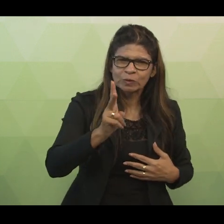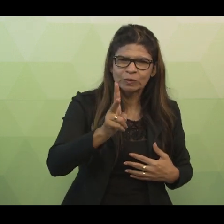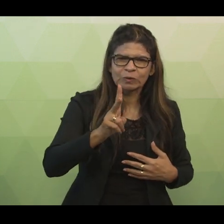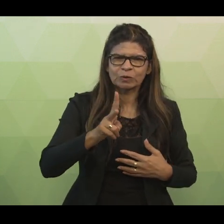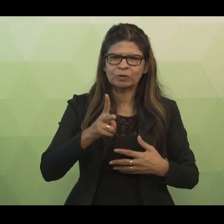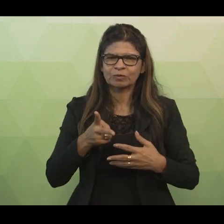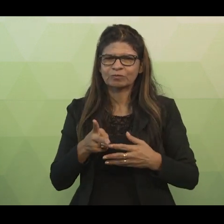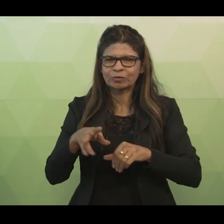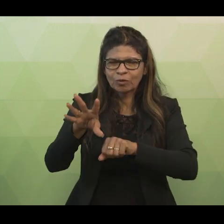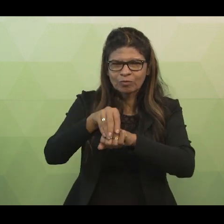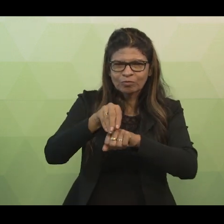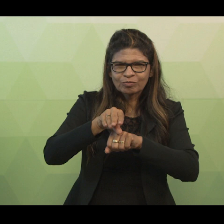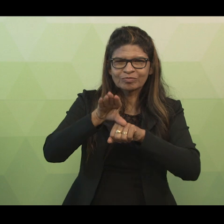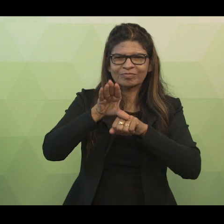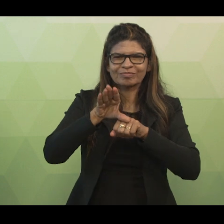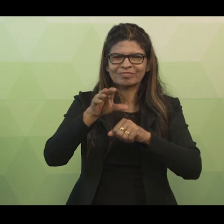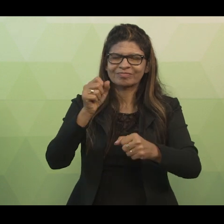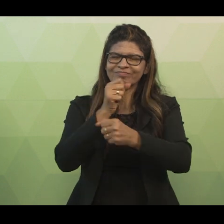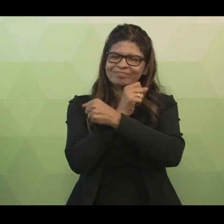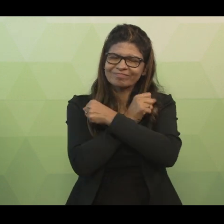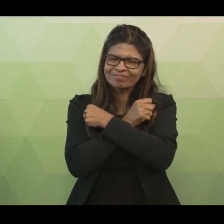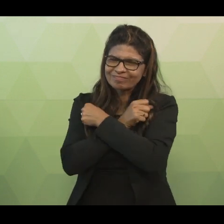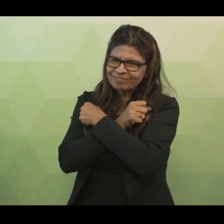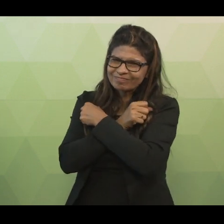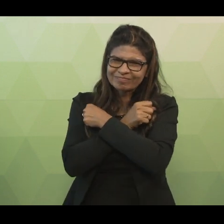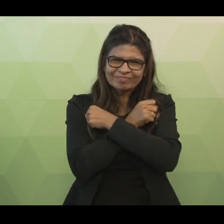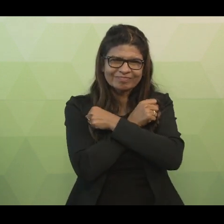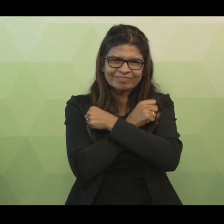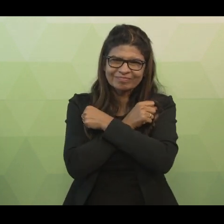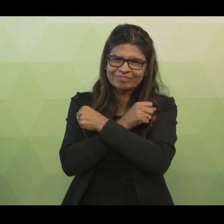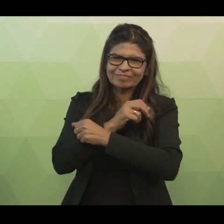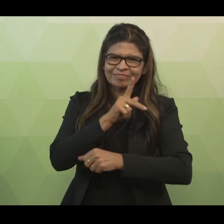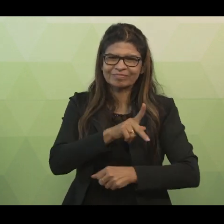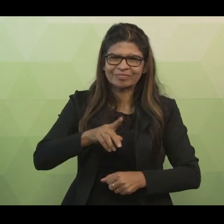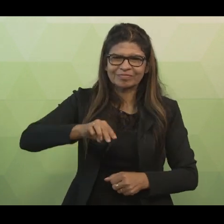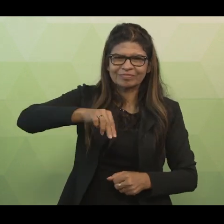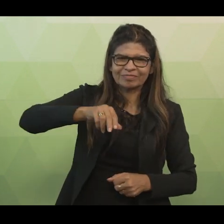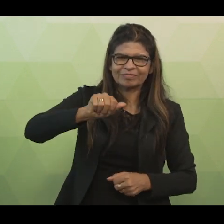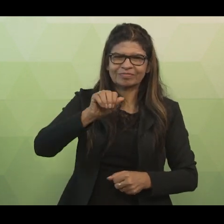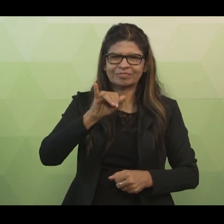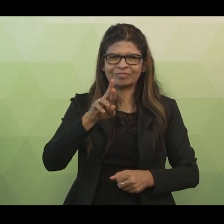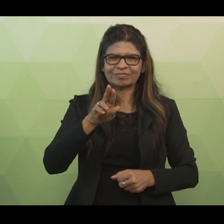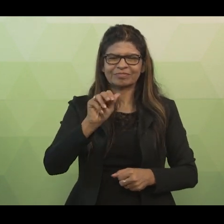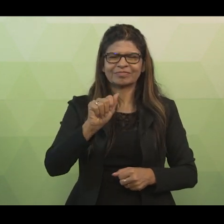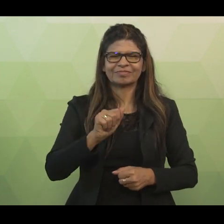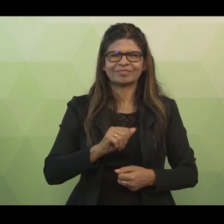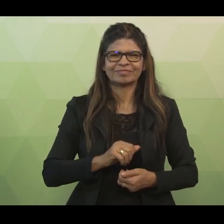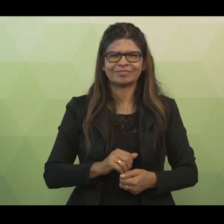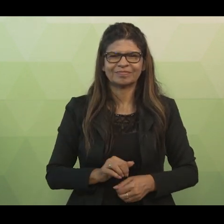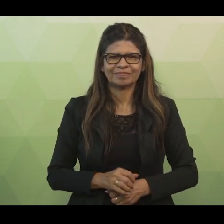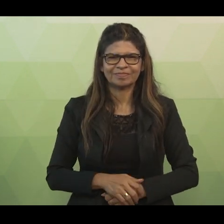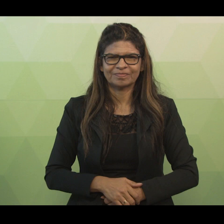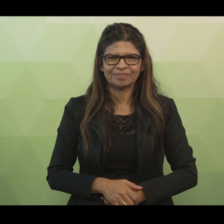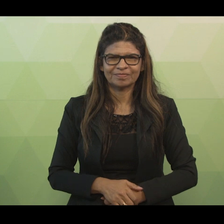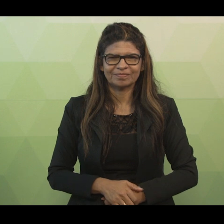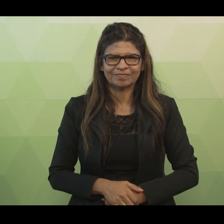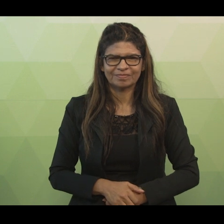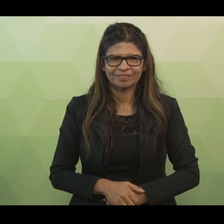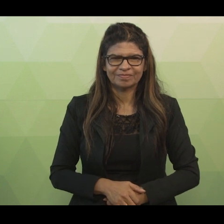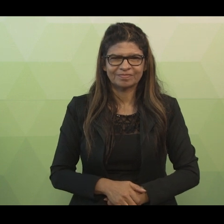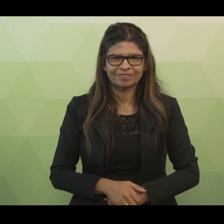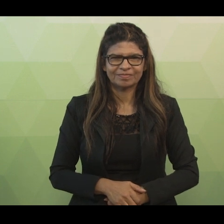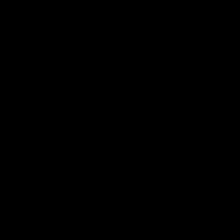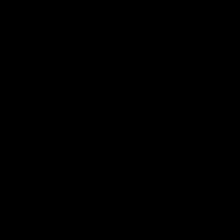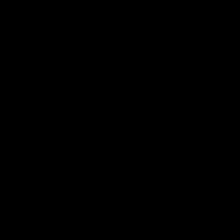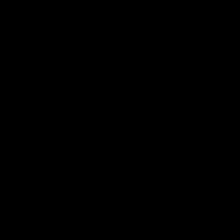sentido isoladamente. Já o relacionamento de extensão é uma relação entre 2 casos de uso, na qual